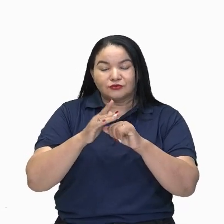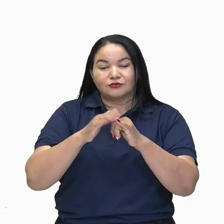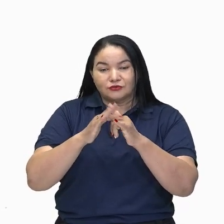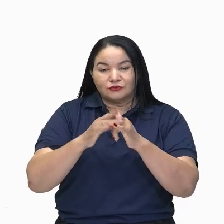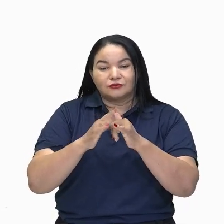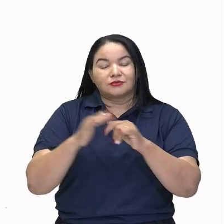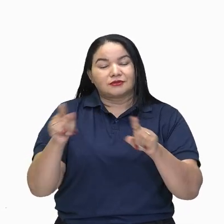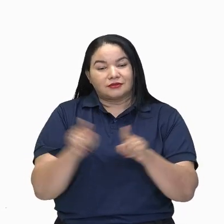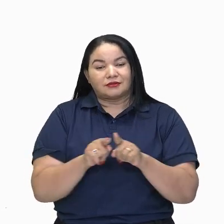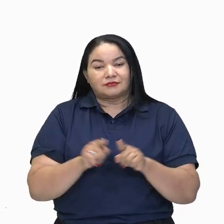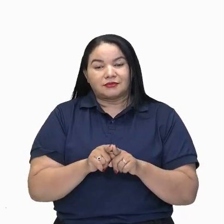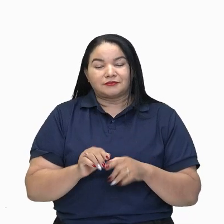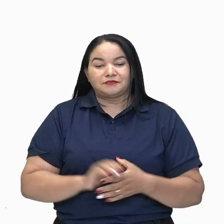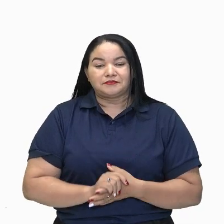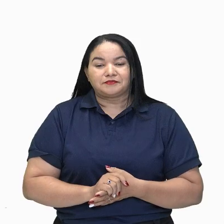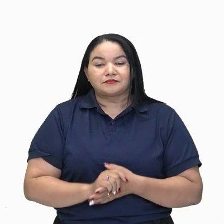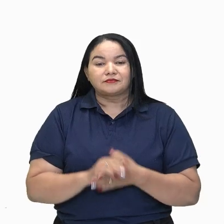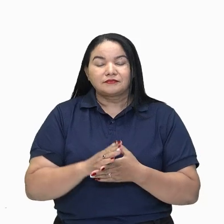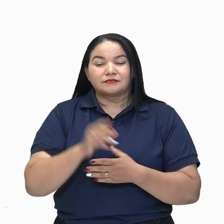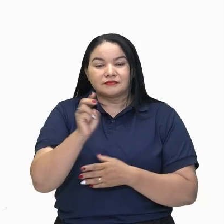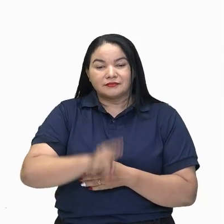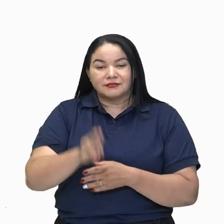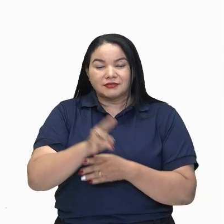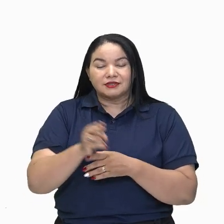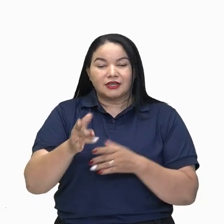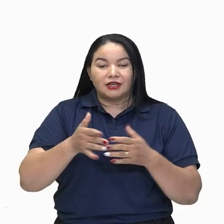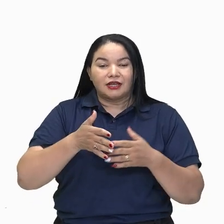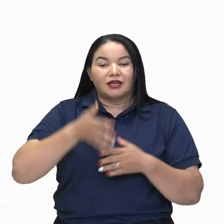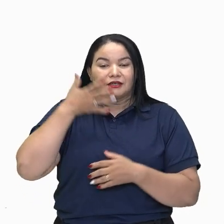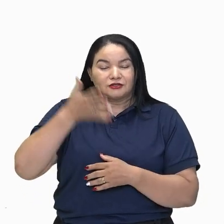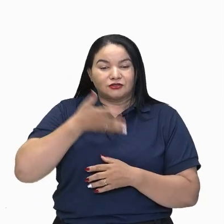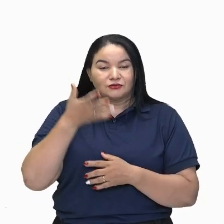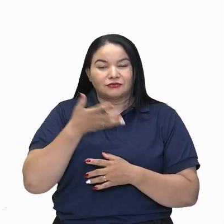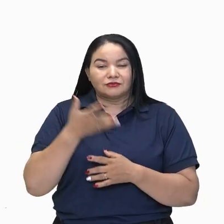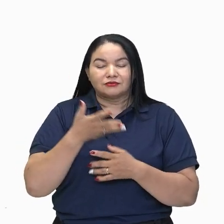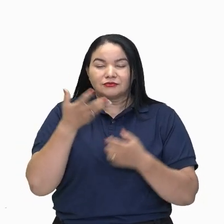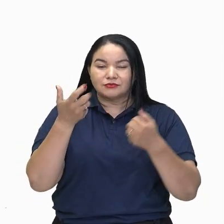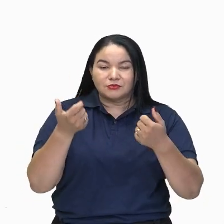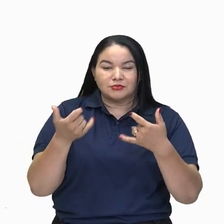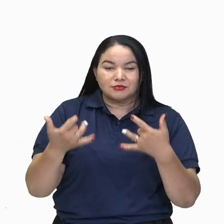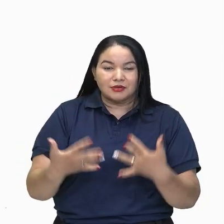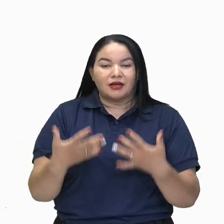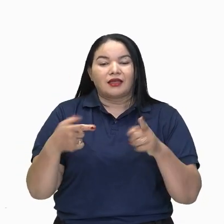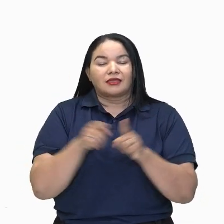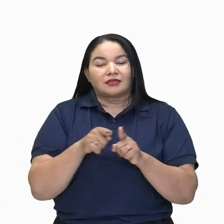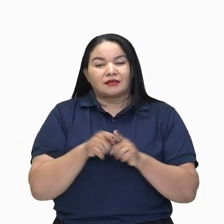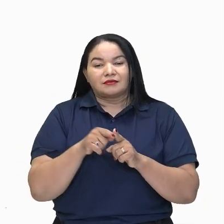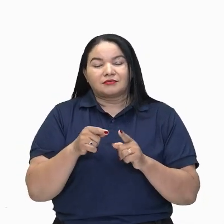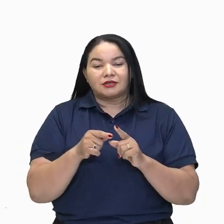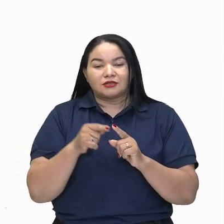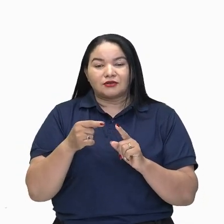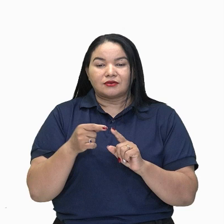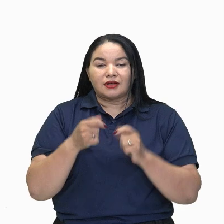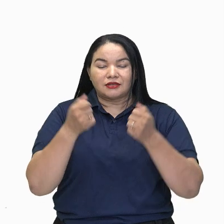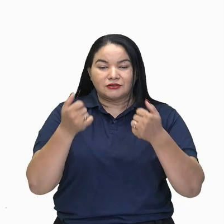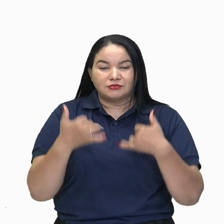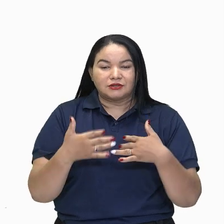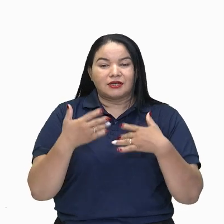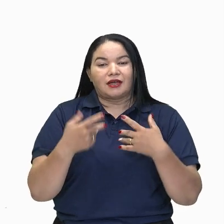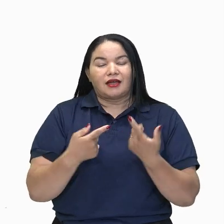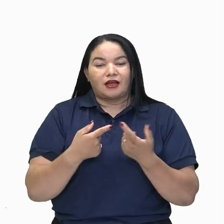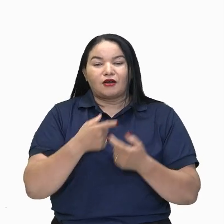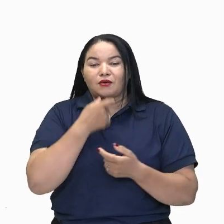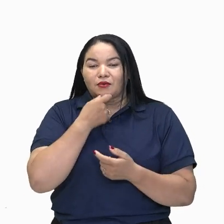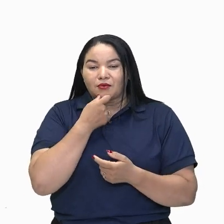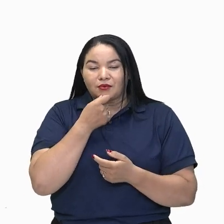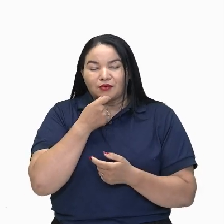vão utilizar esses discursos, né, que são falas, como vocês viram lá na fala do candidato a